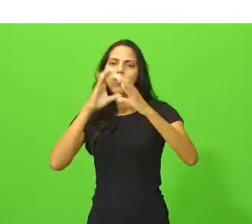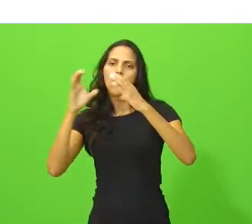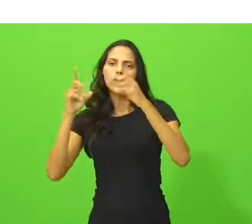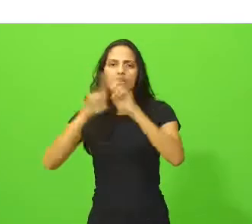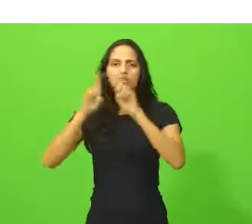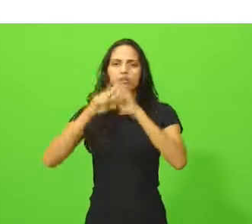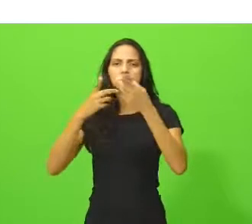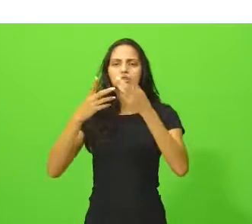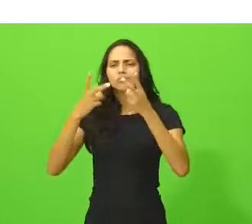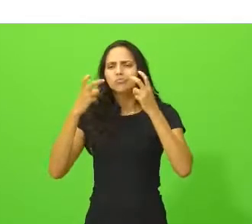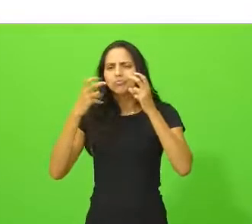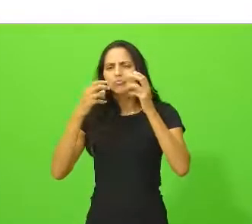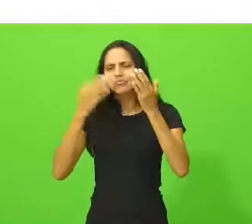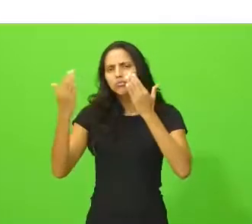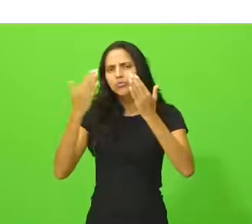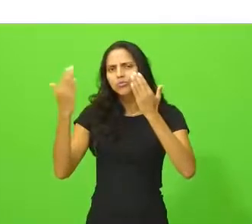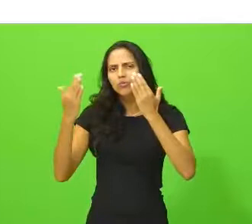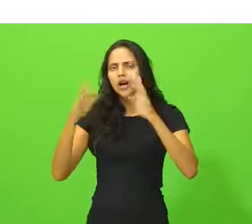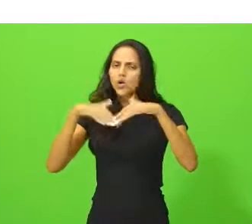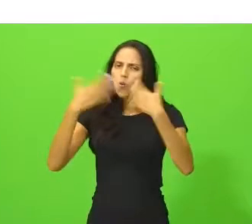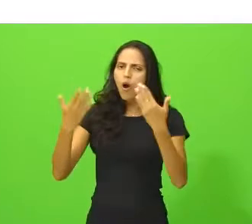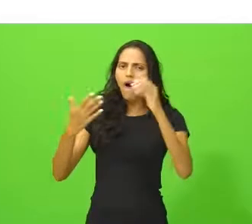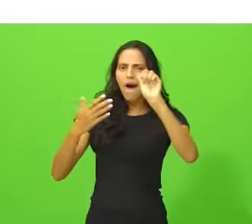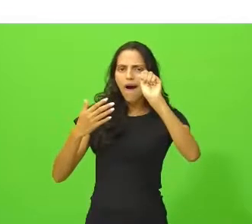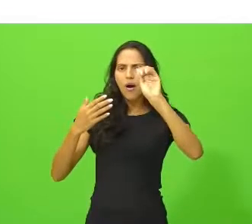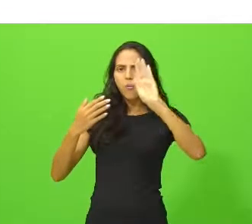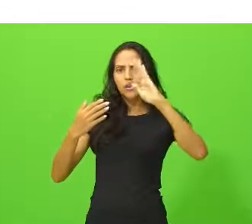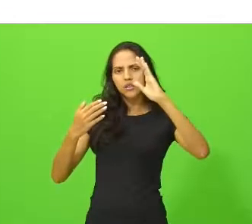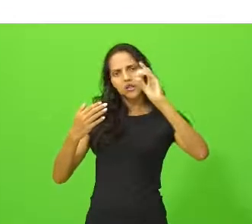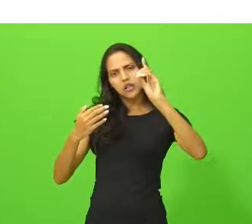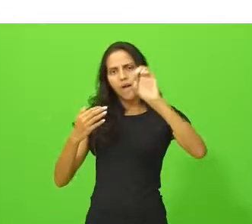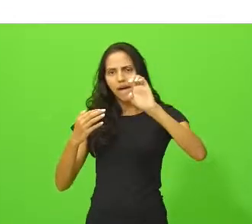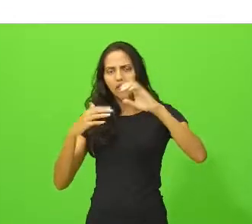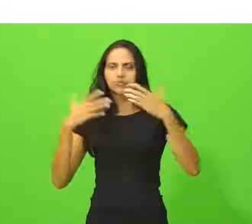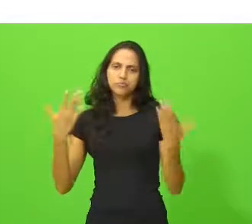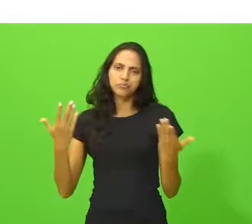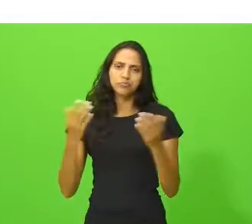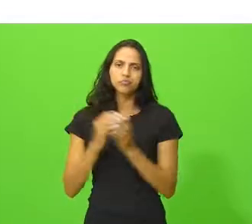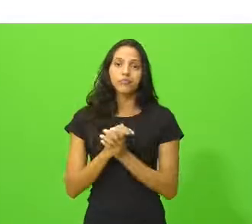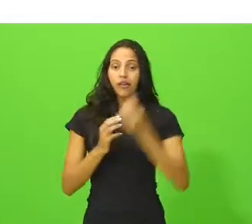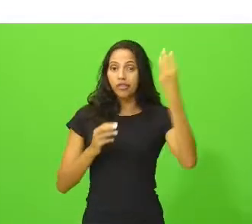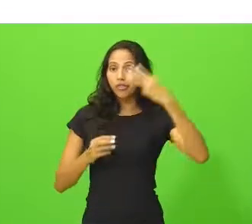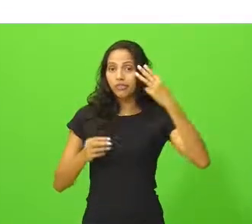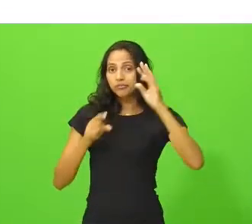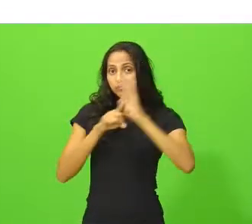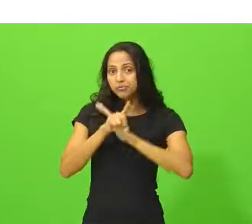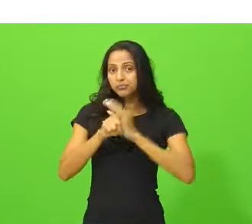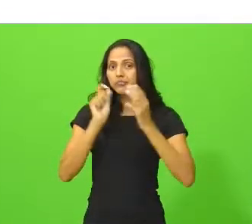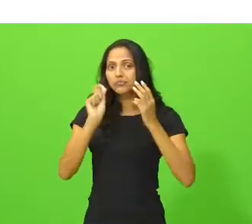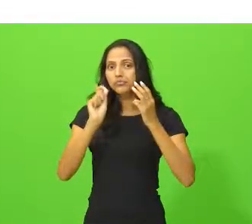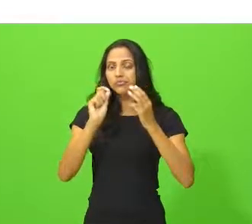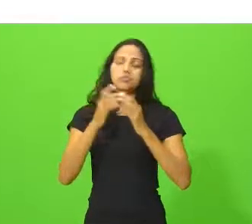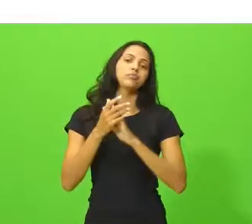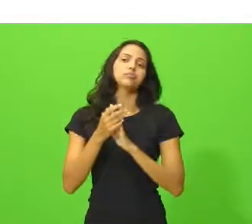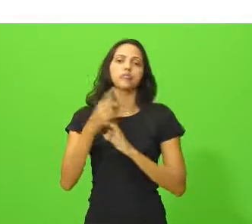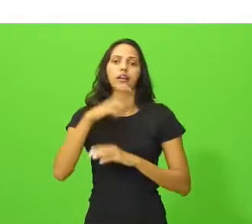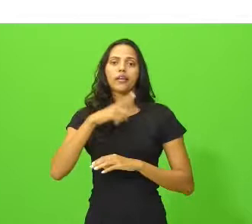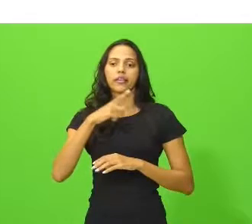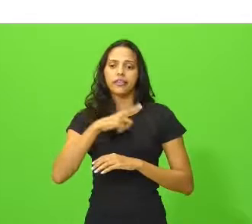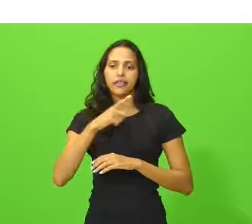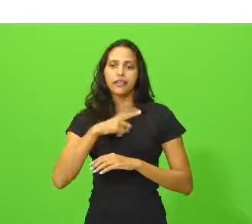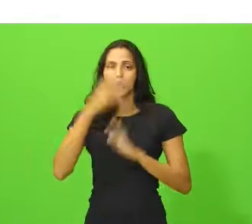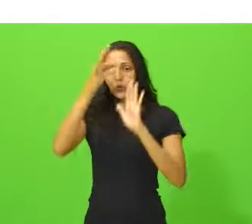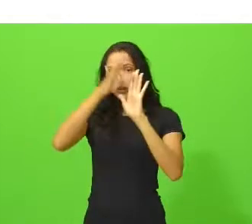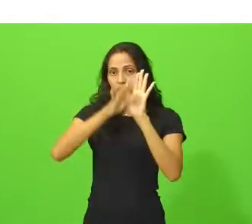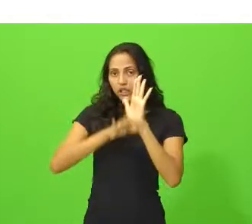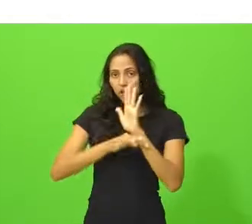região. Analisem com calma e em seguida nós retornaremos para a correção, né? Agora, na terceira questão, vem um outro fragmento